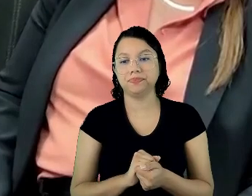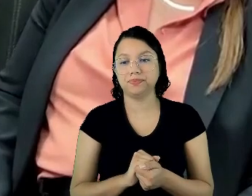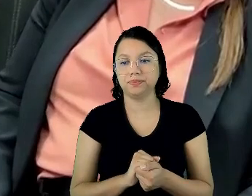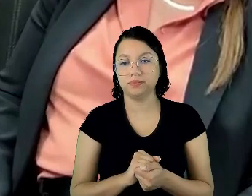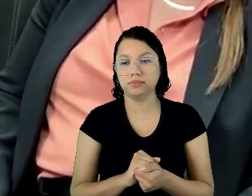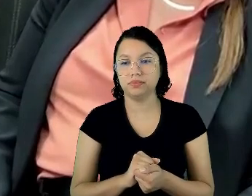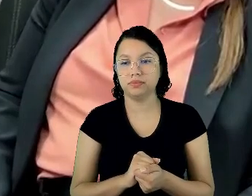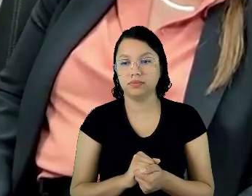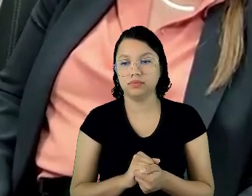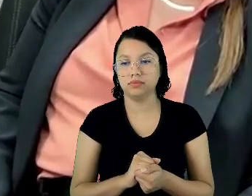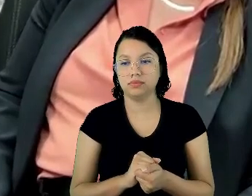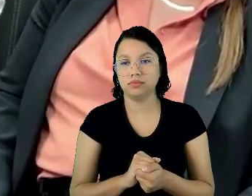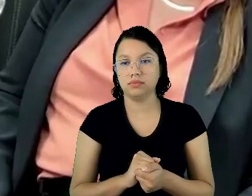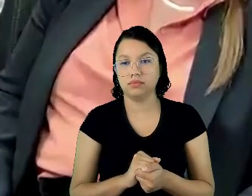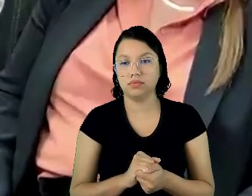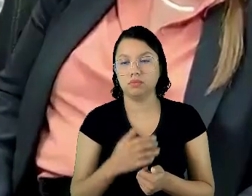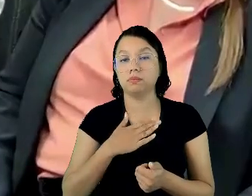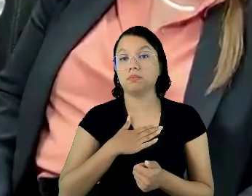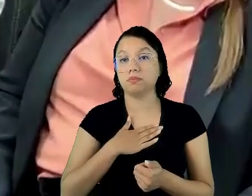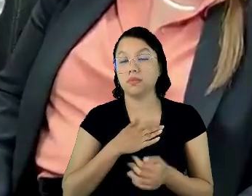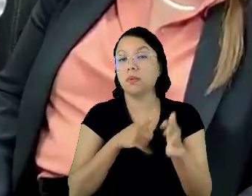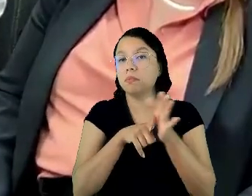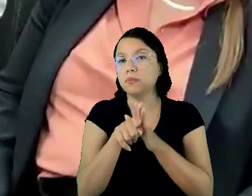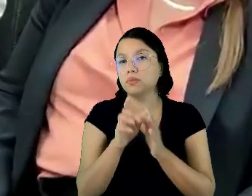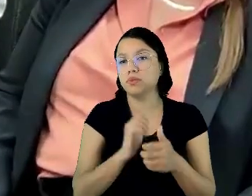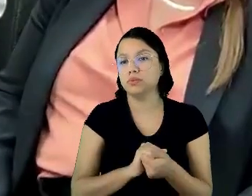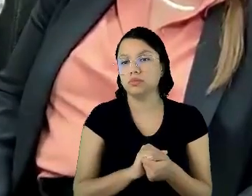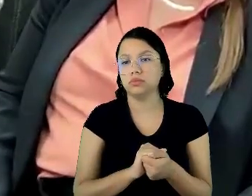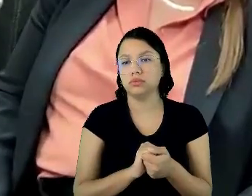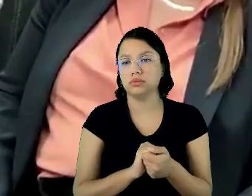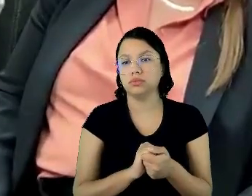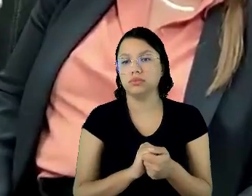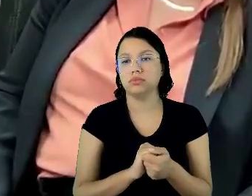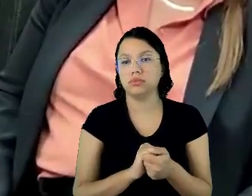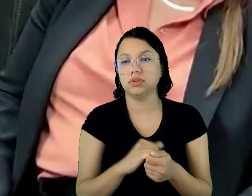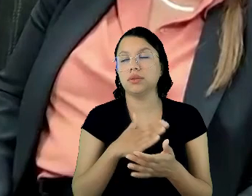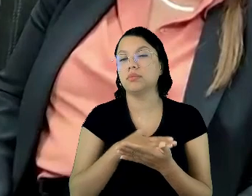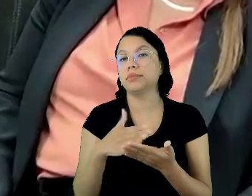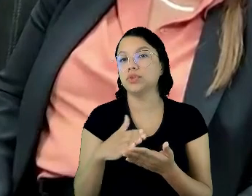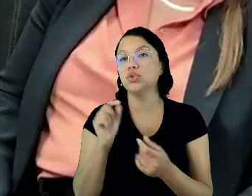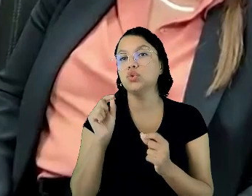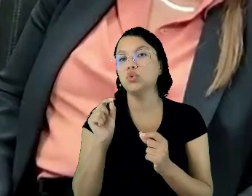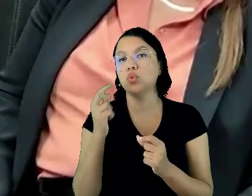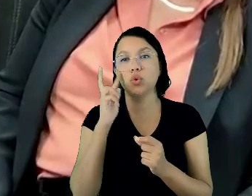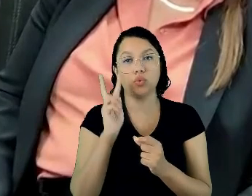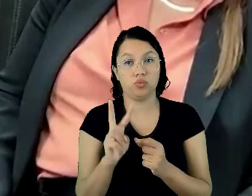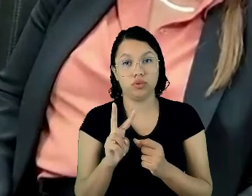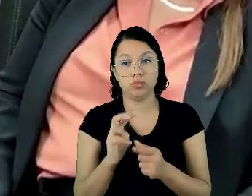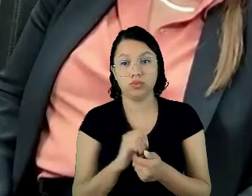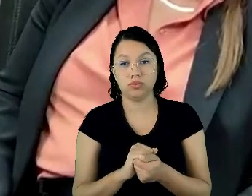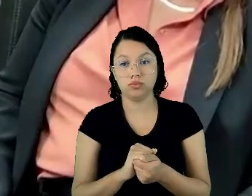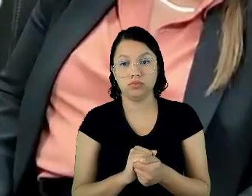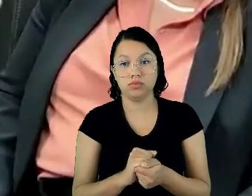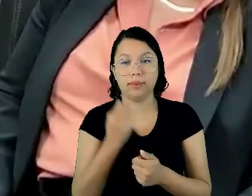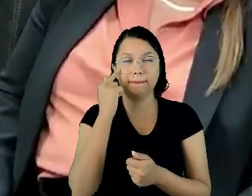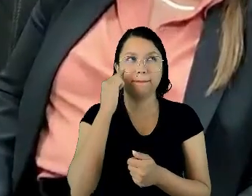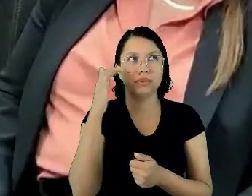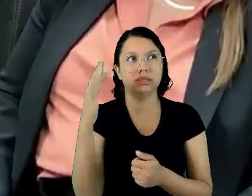Meu questionamento, a partir do que nós vimos, e pensando aqui no seminário de direito